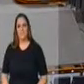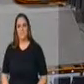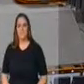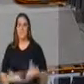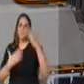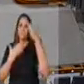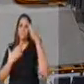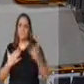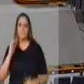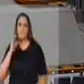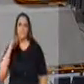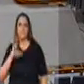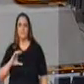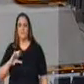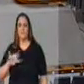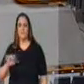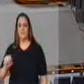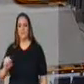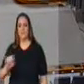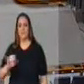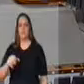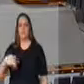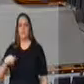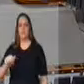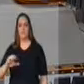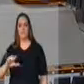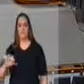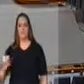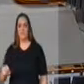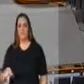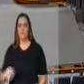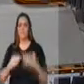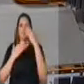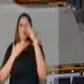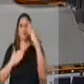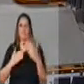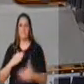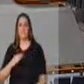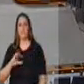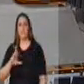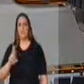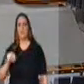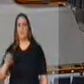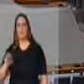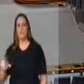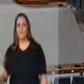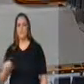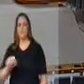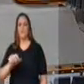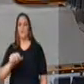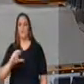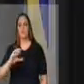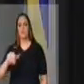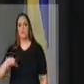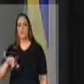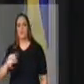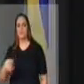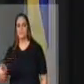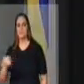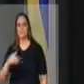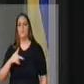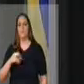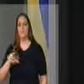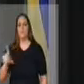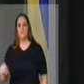Caio Narcio, deputado Hildo Rocha, Rômulo Gouveia, Conceição, Pedro Cunha